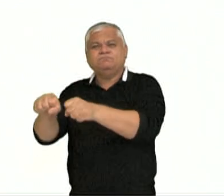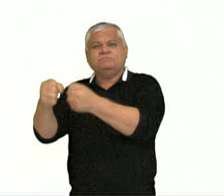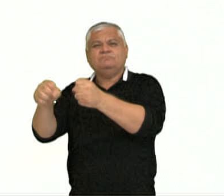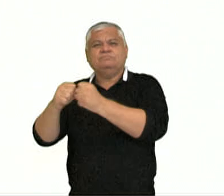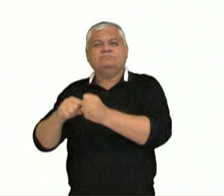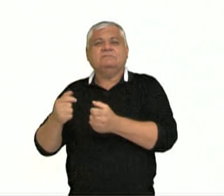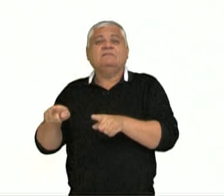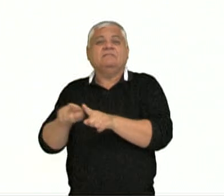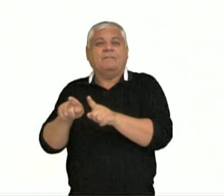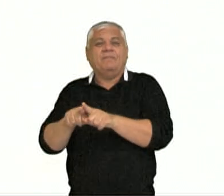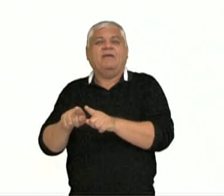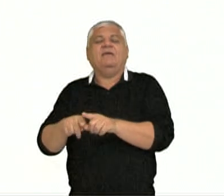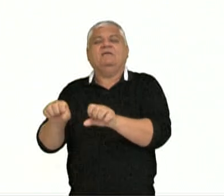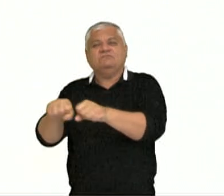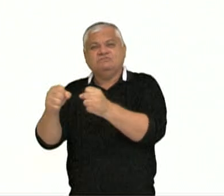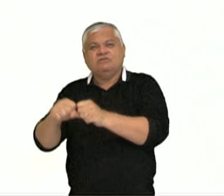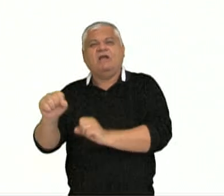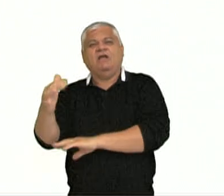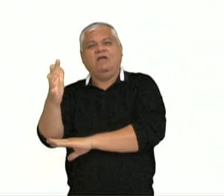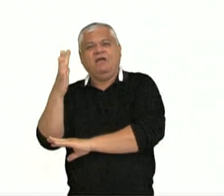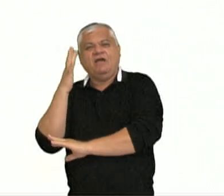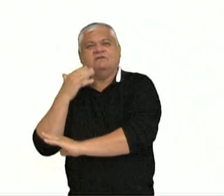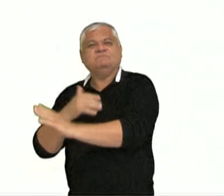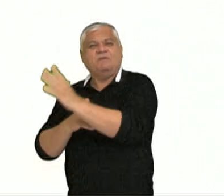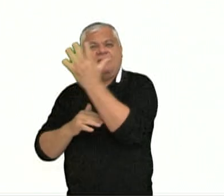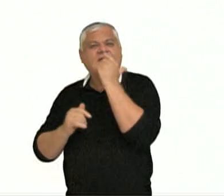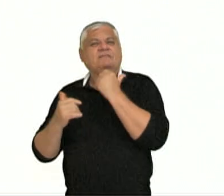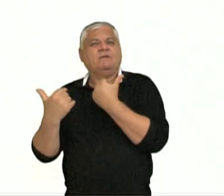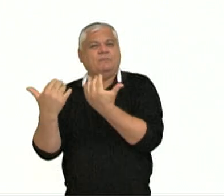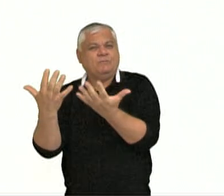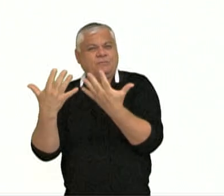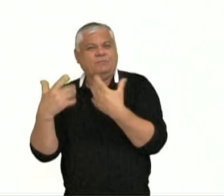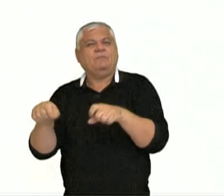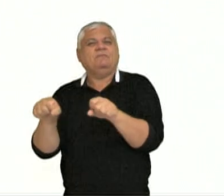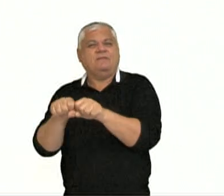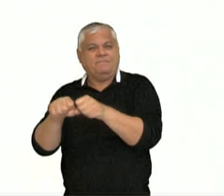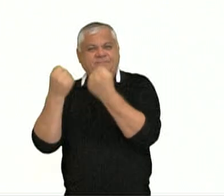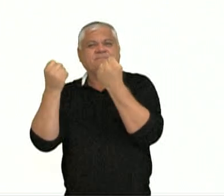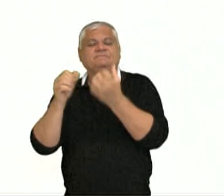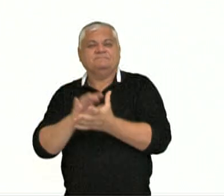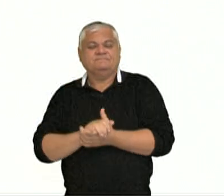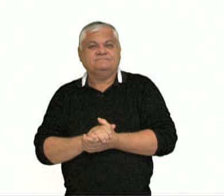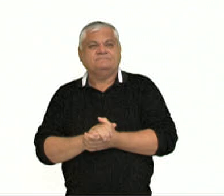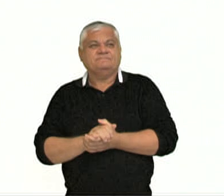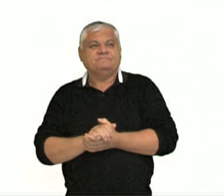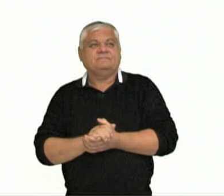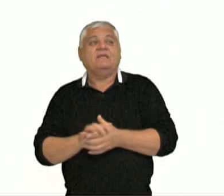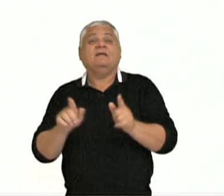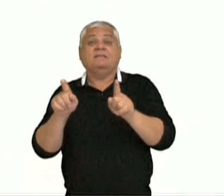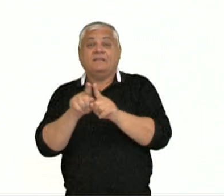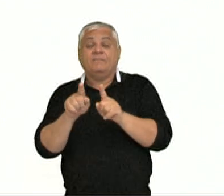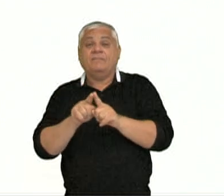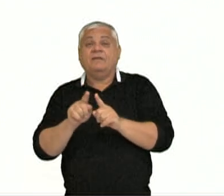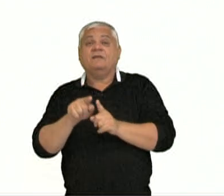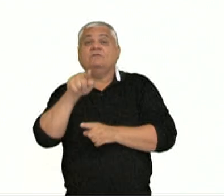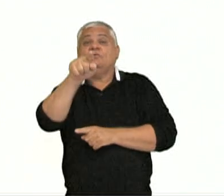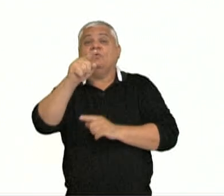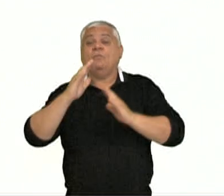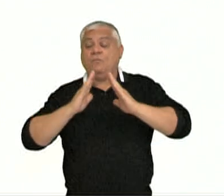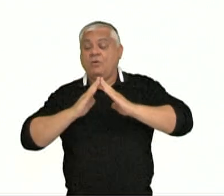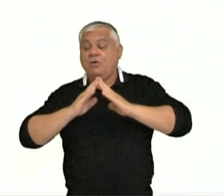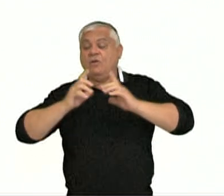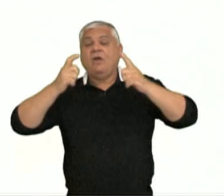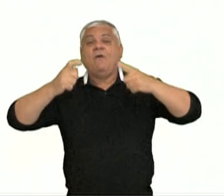e da flora, ou seja, tanto dos animais quanto das plantas dessas áreas, né? E aí aqui, em relação ao teu lugar de